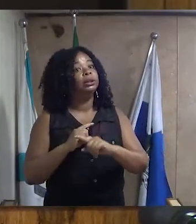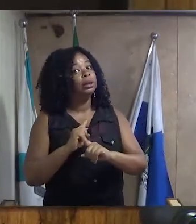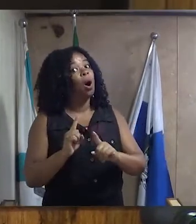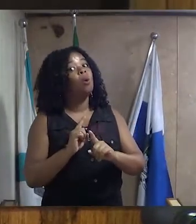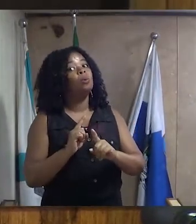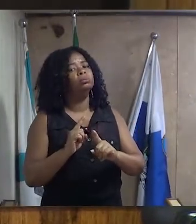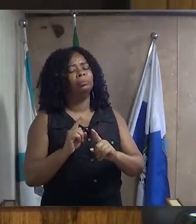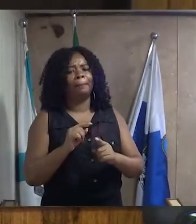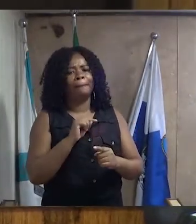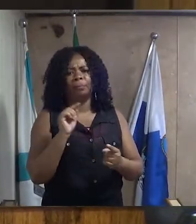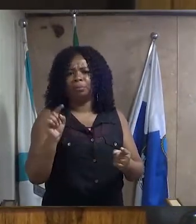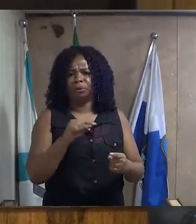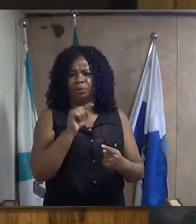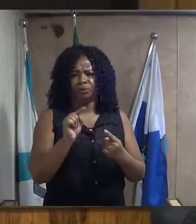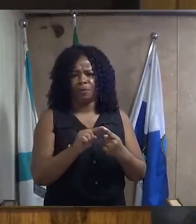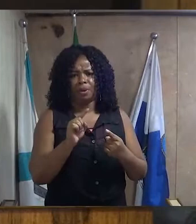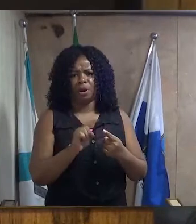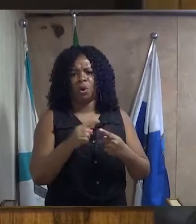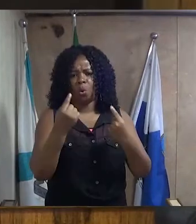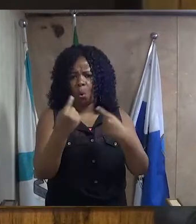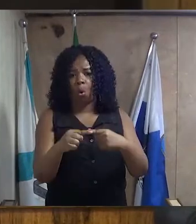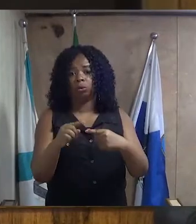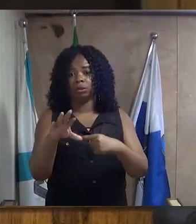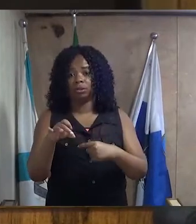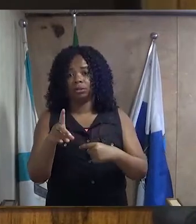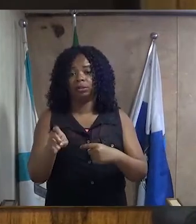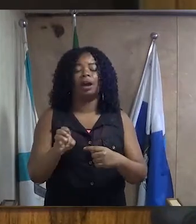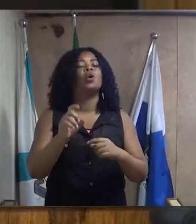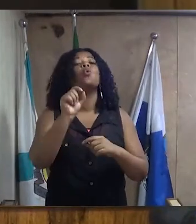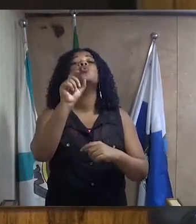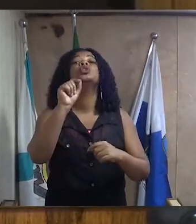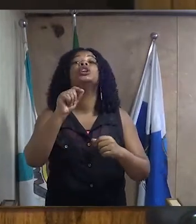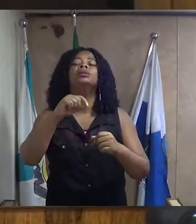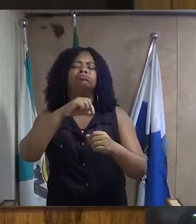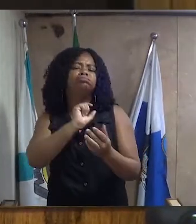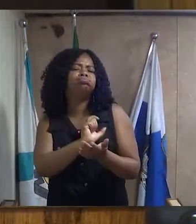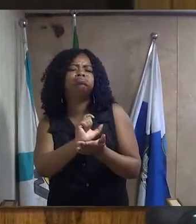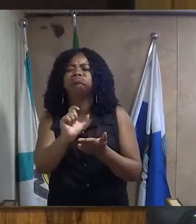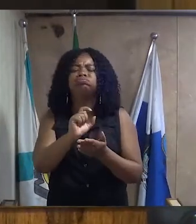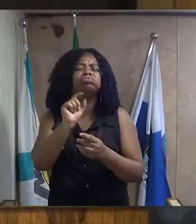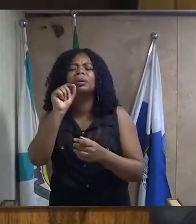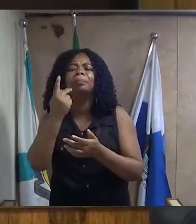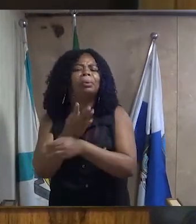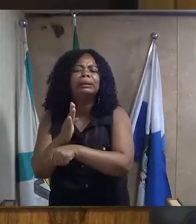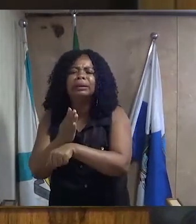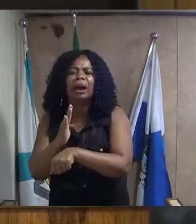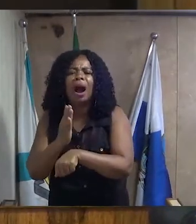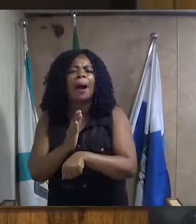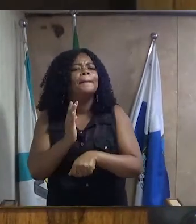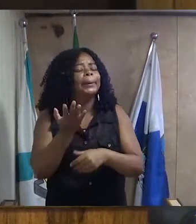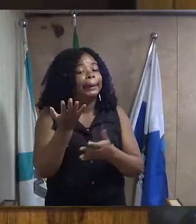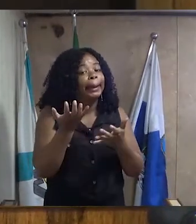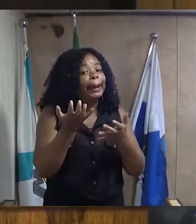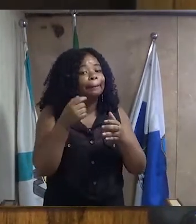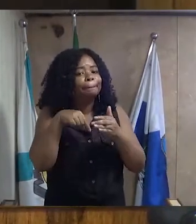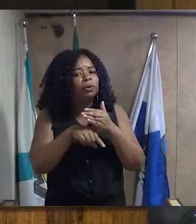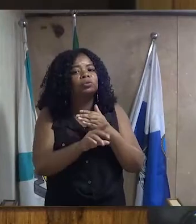mas talvez pela prestação, mas eu quero ir um pouco a fundo. Quando se fala em